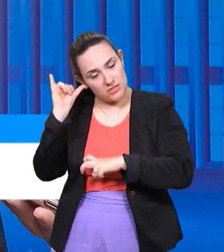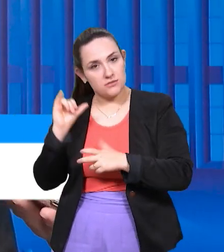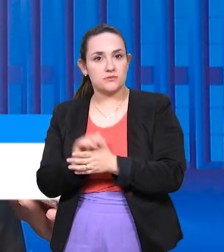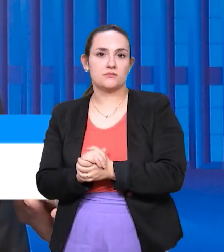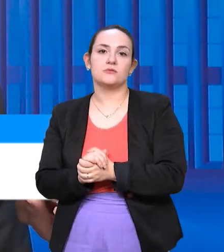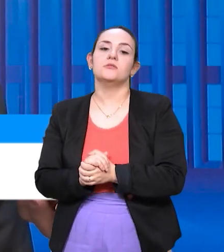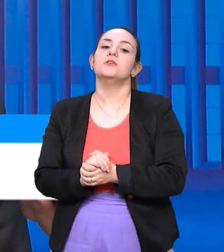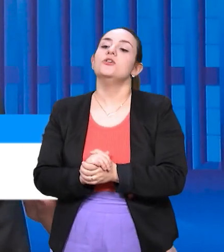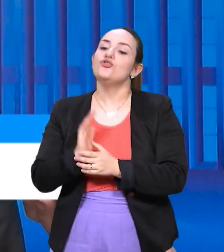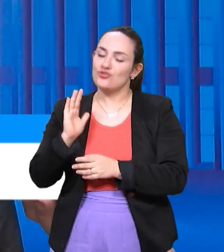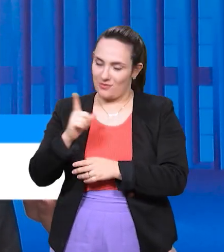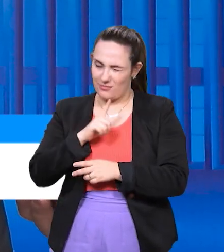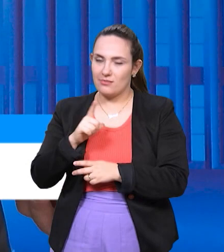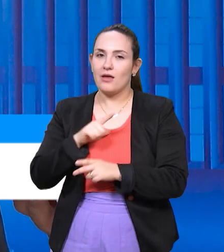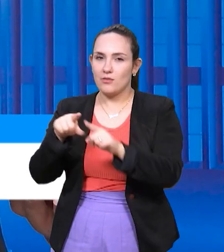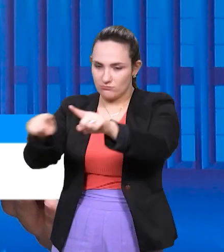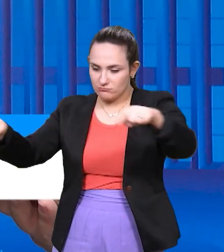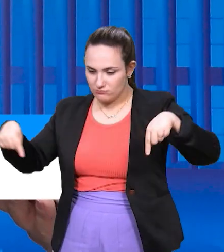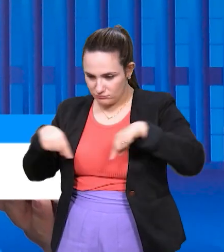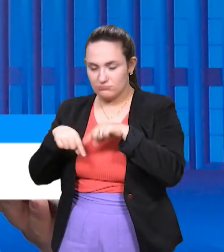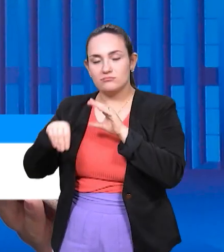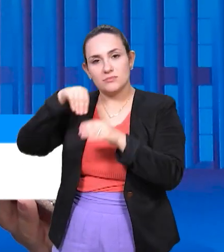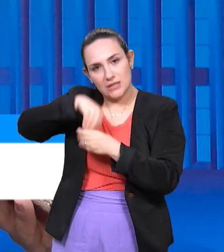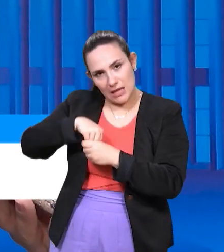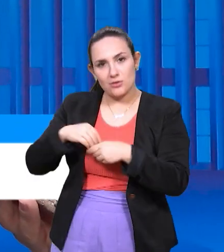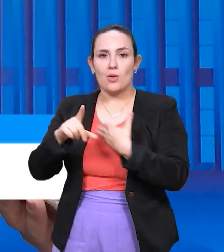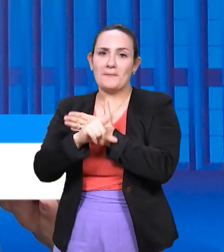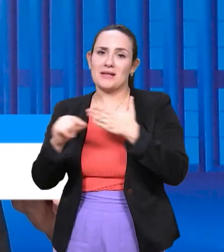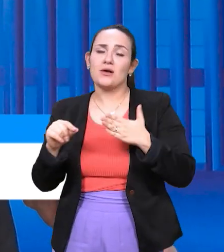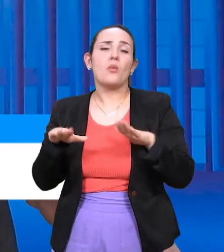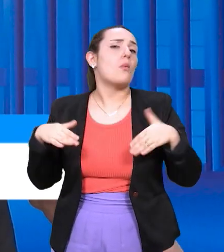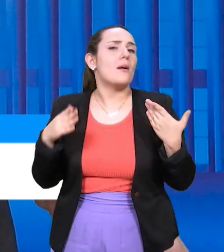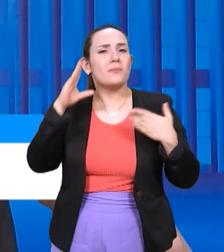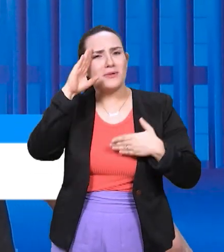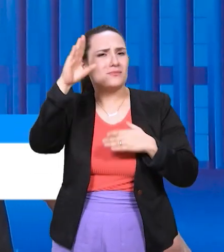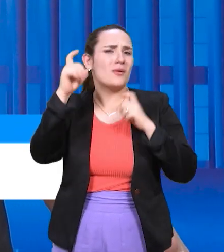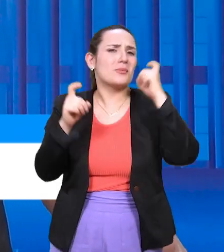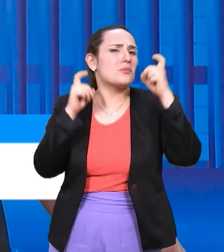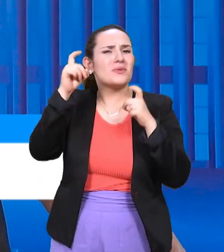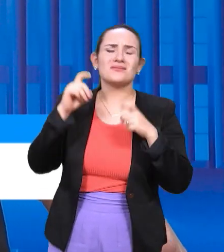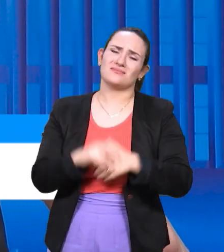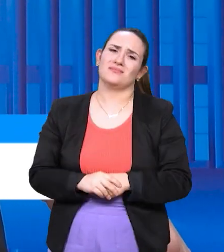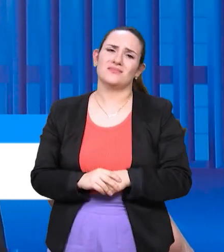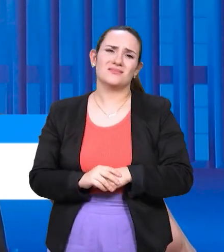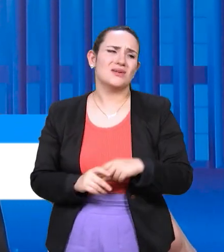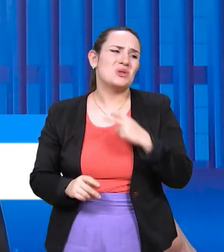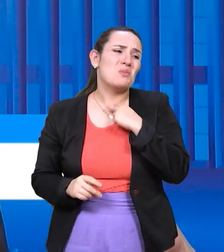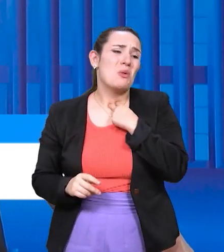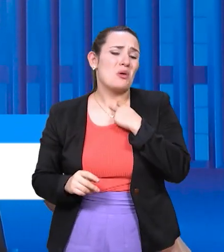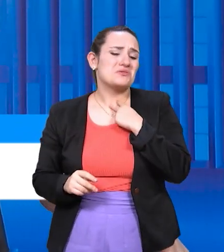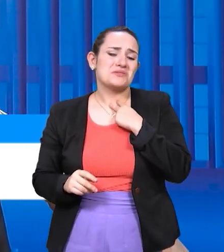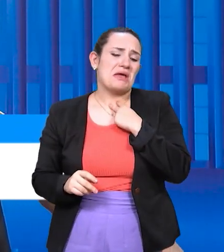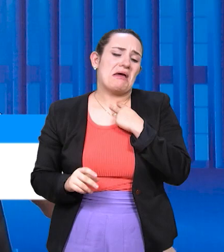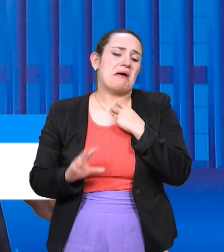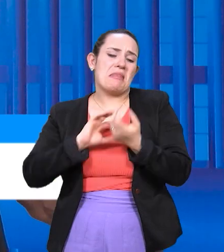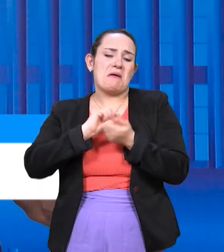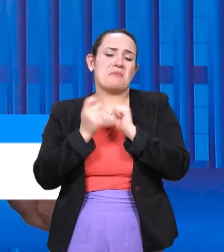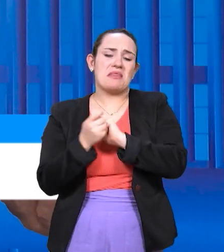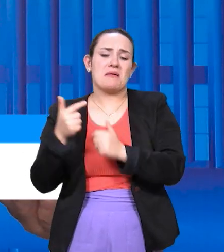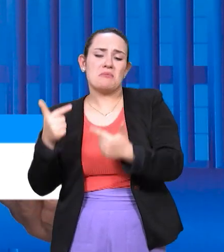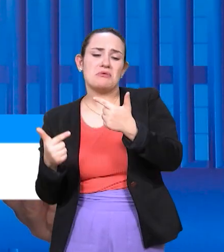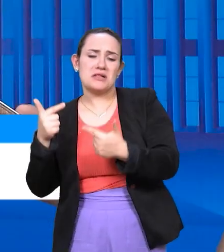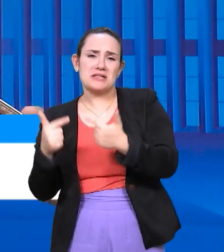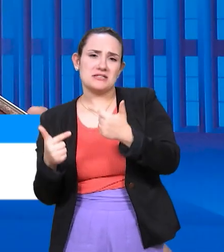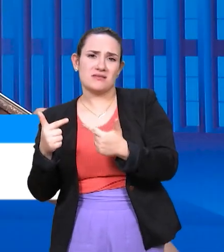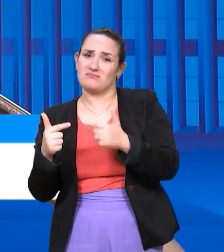alguns produtores rurais que têm fazenda na região do Pantanal. A preocupação nossa é não deixar que se